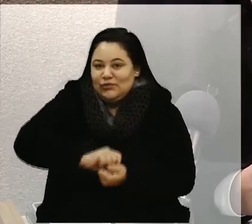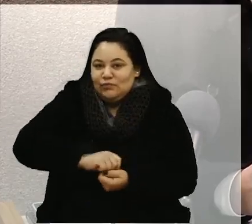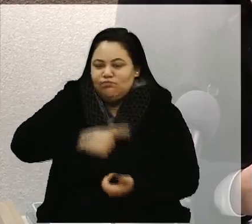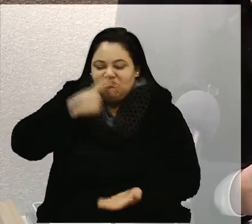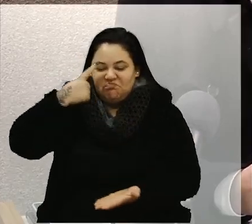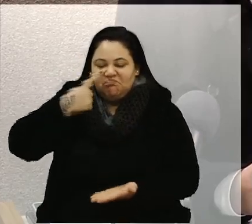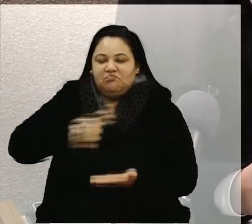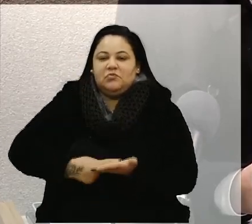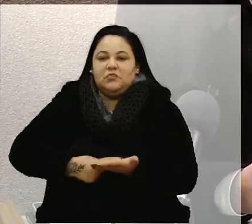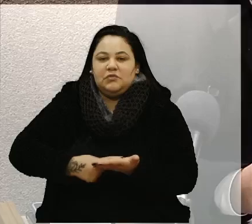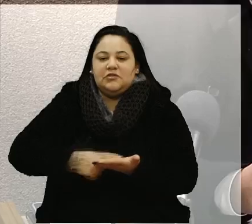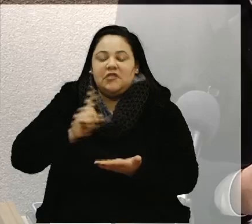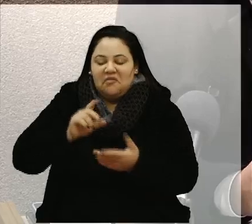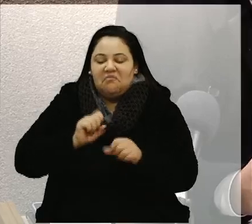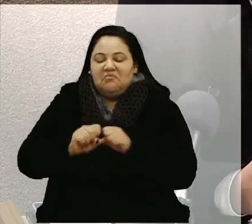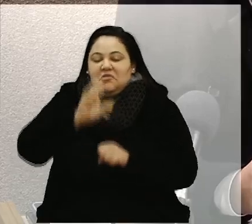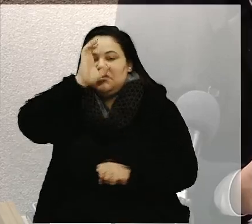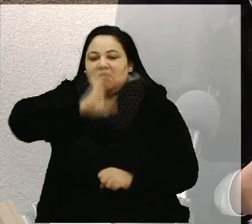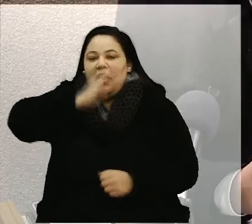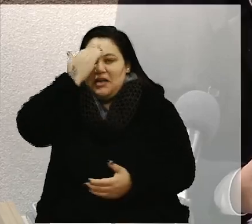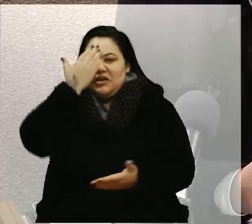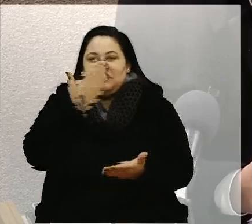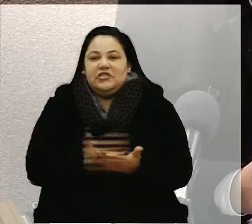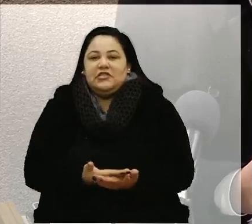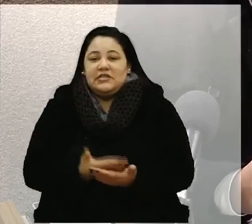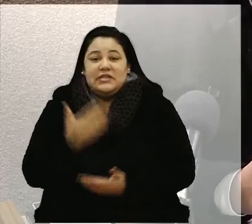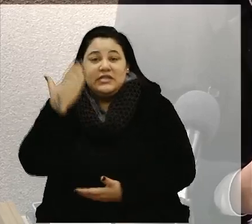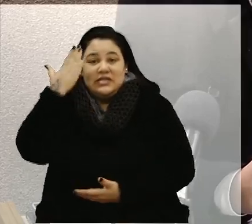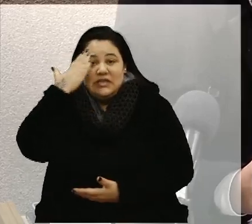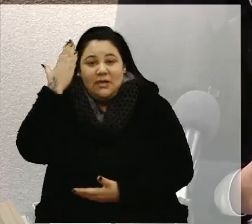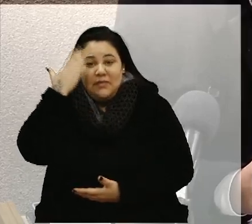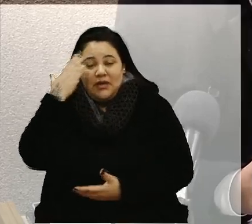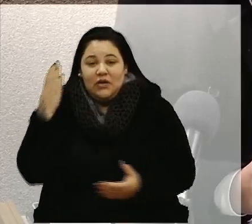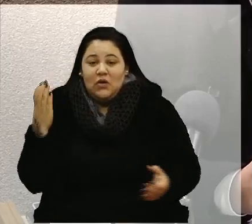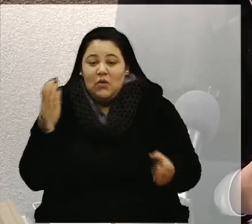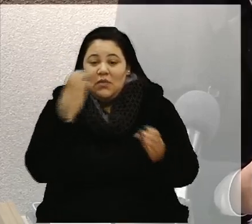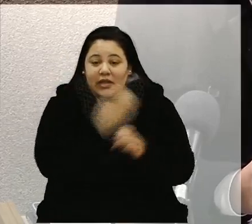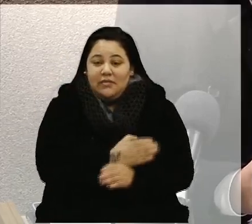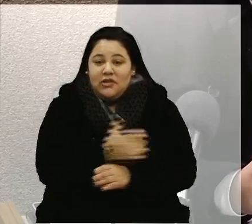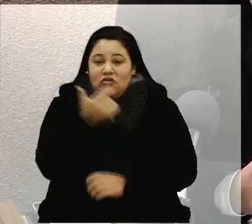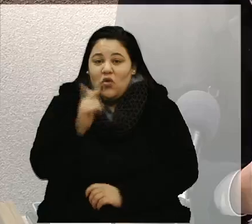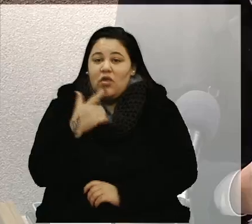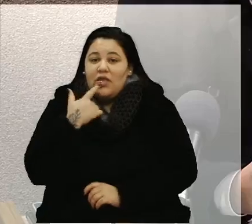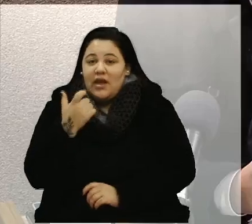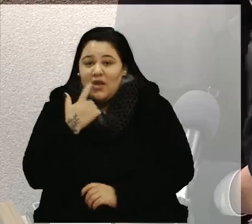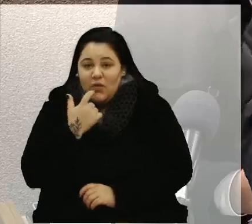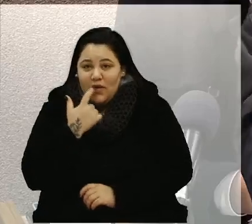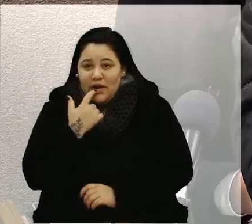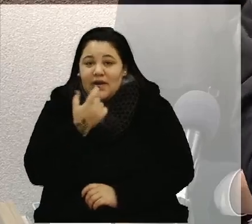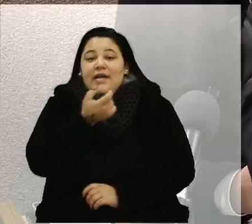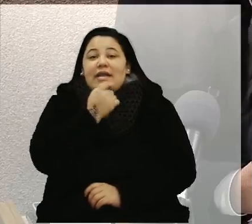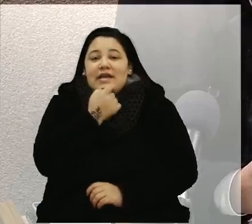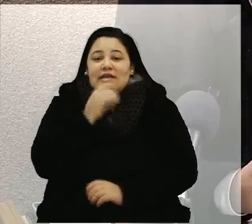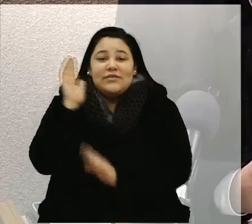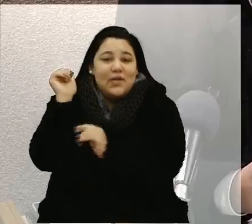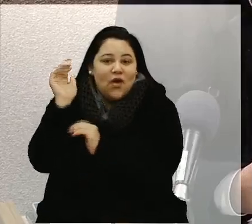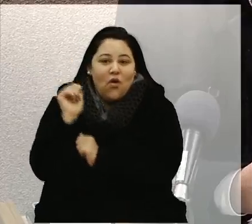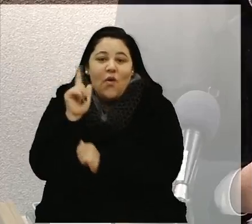de formar cidadãos. Acredita-se que dominar outro idioma, como inglês ou espanhol, é fundamental para conseguir